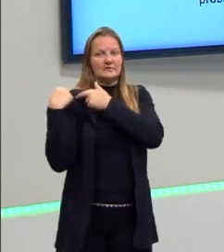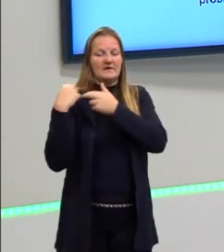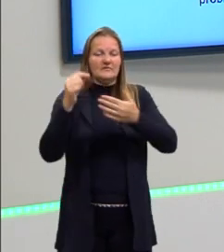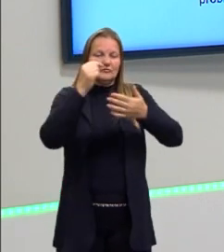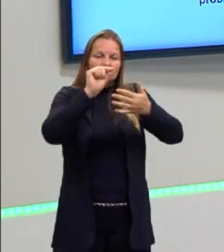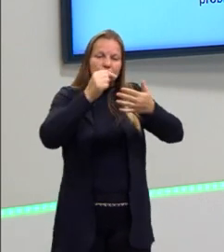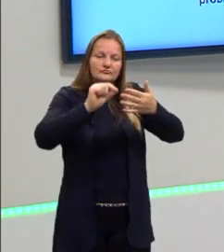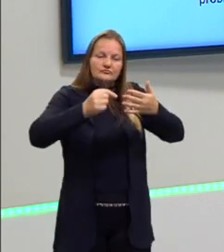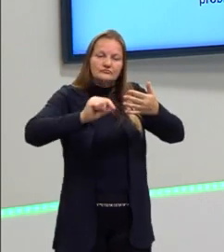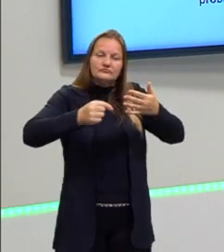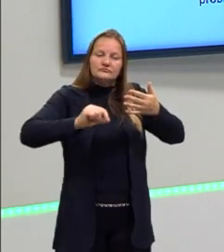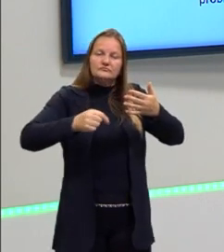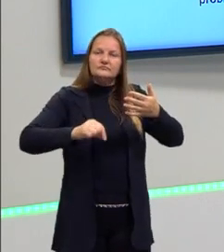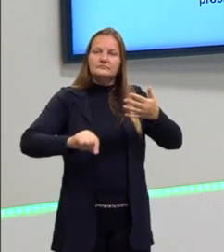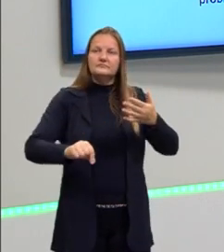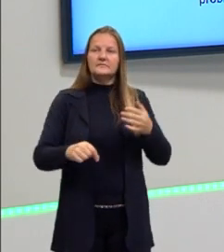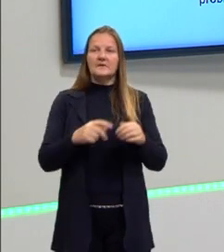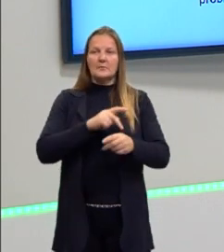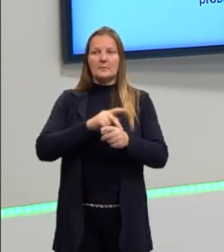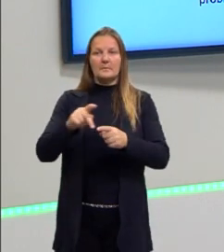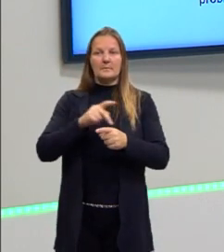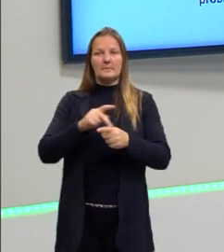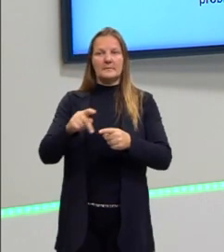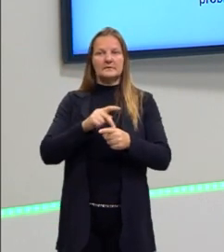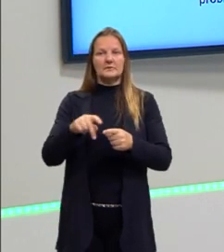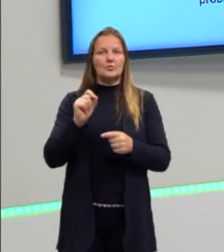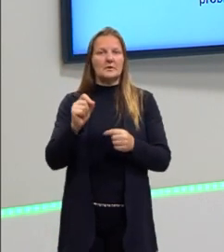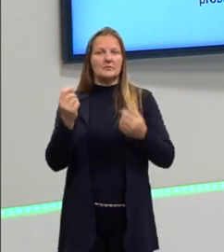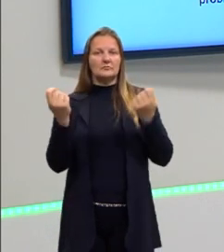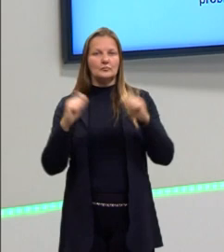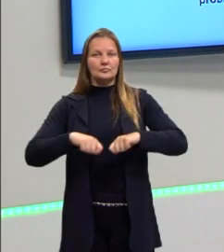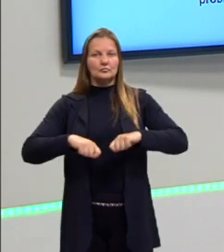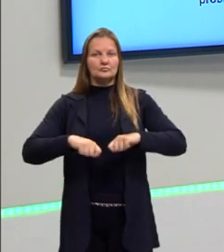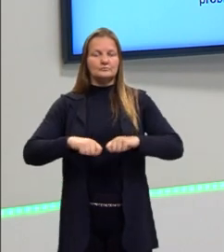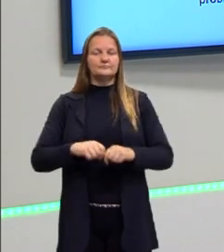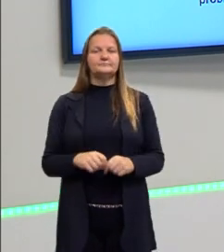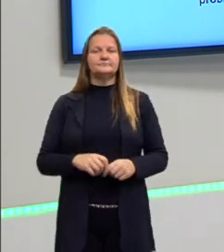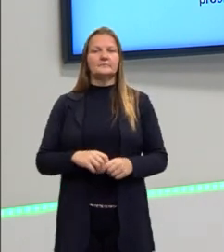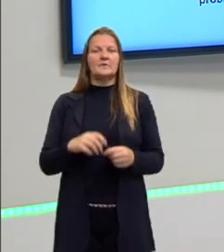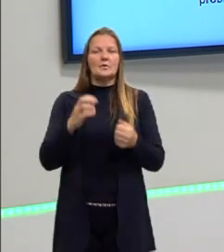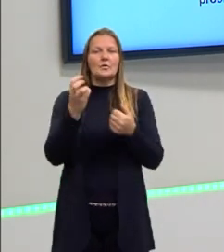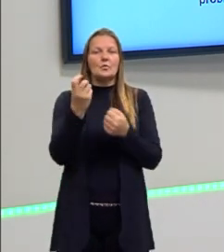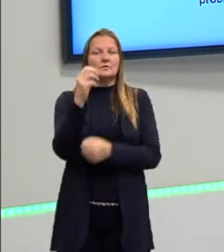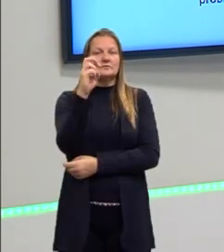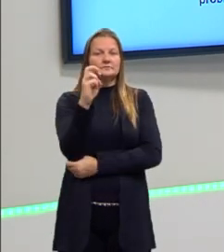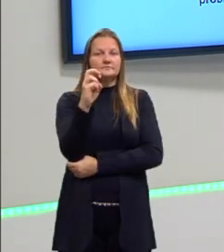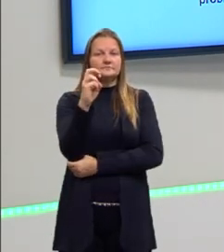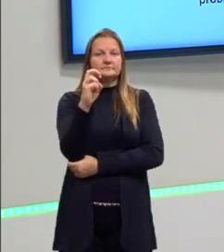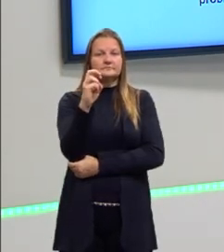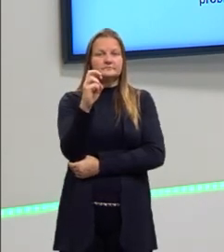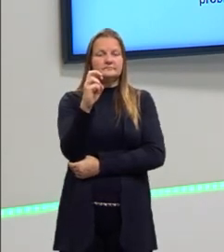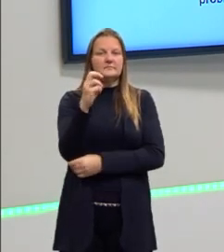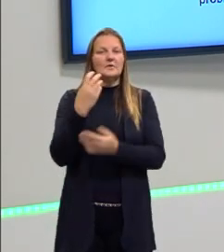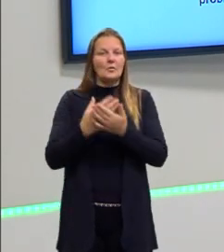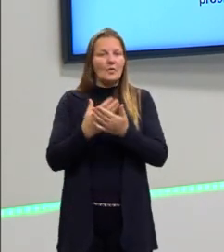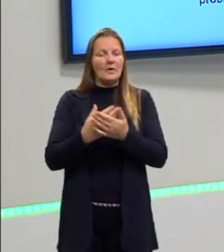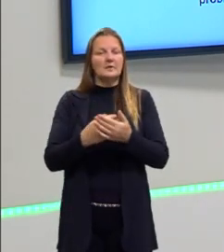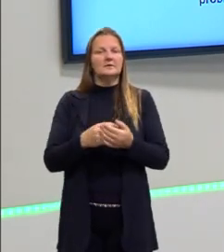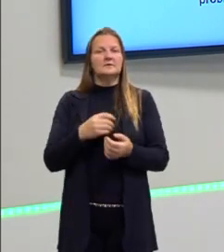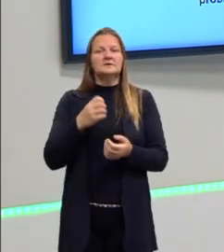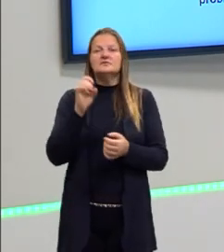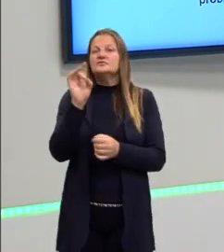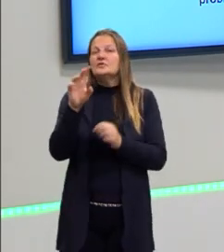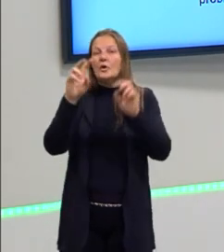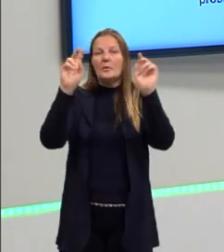avaliar o teu texto né então tem um padrãozinho que padrãozinho é esse das competências quantas são cinco temos cinco aulas temos as